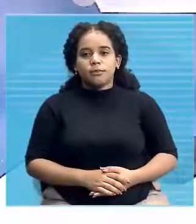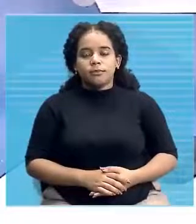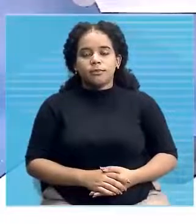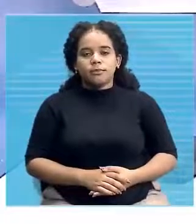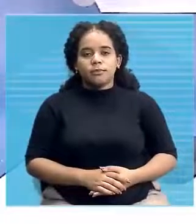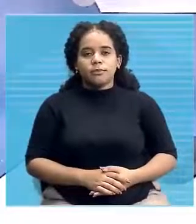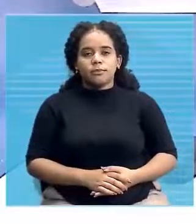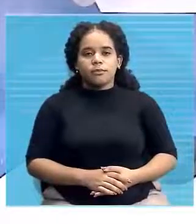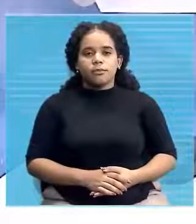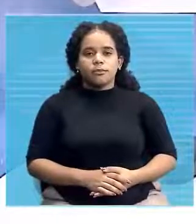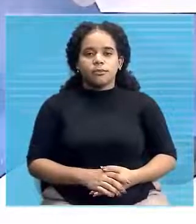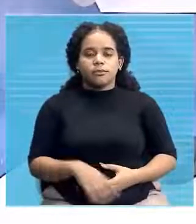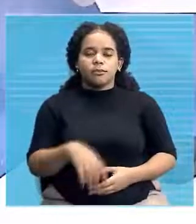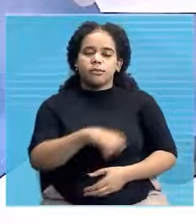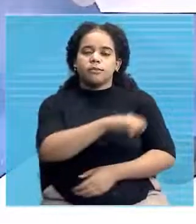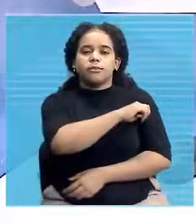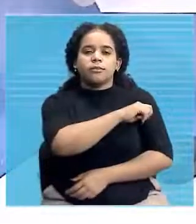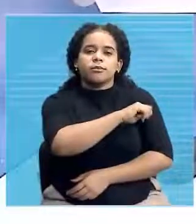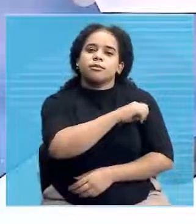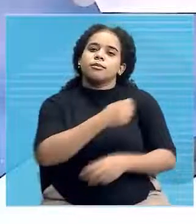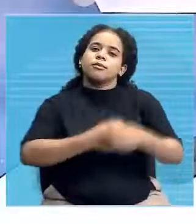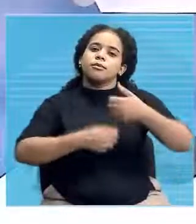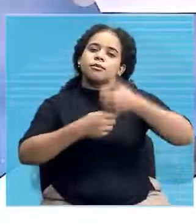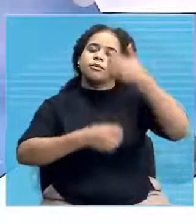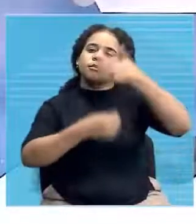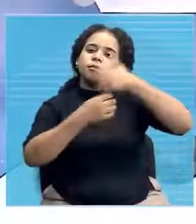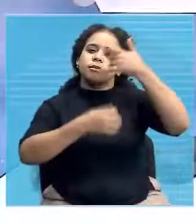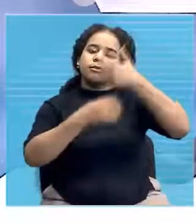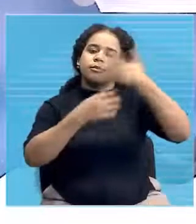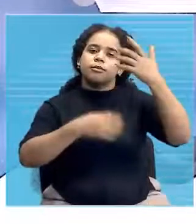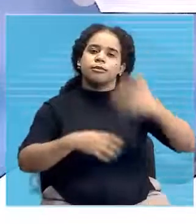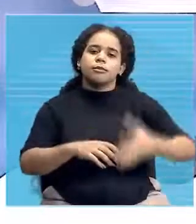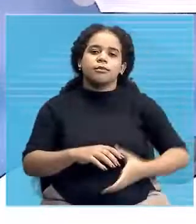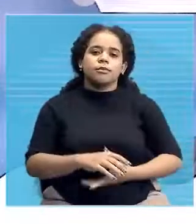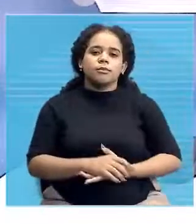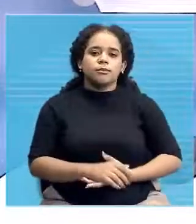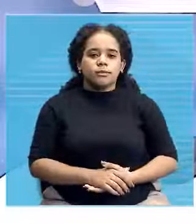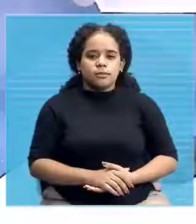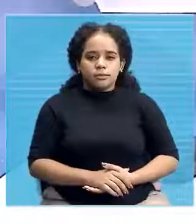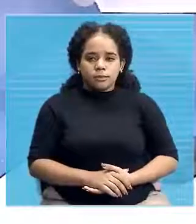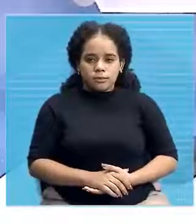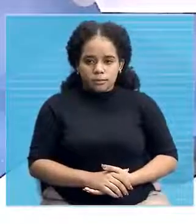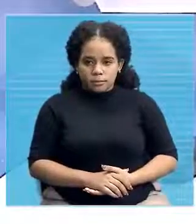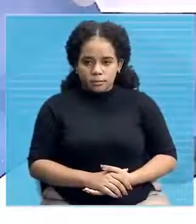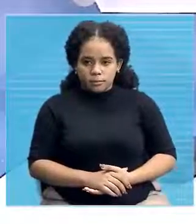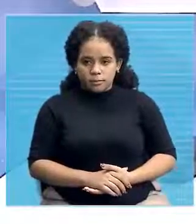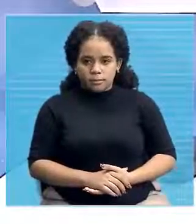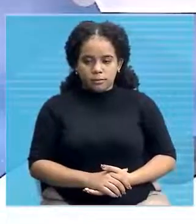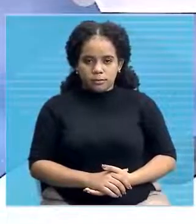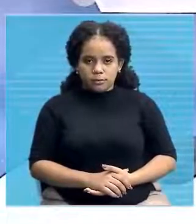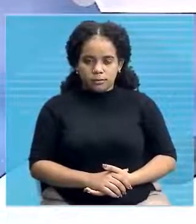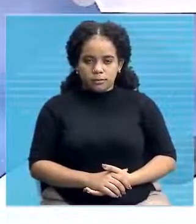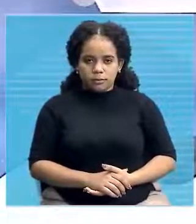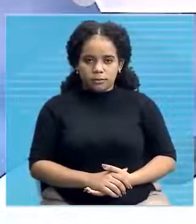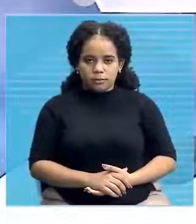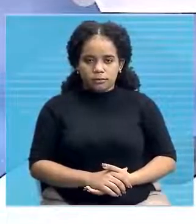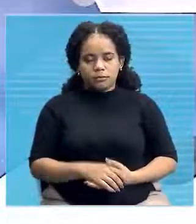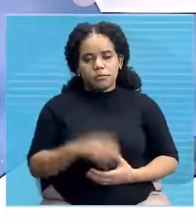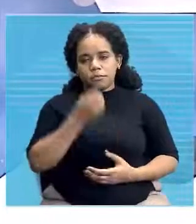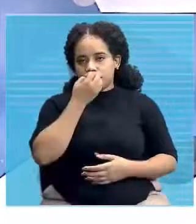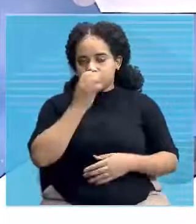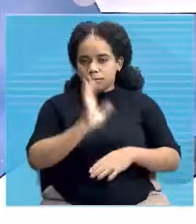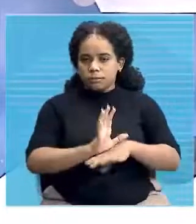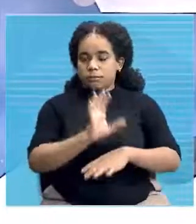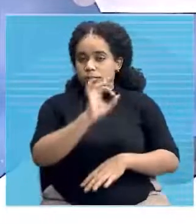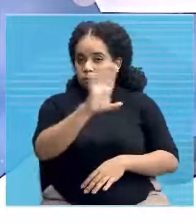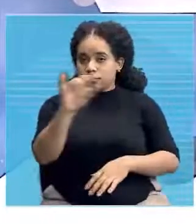Gabriele Santos, Guilherme Nascimento, boa tarde a cada um de